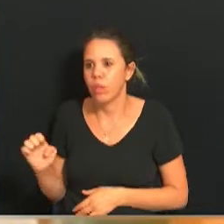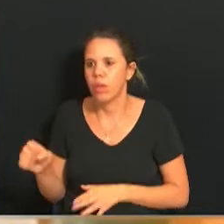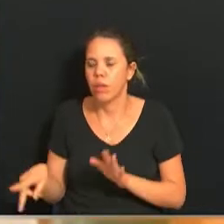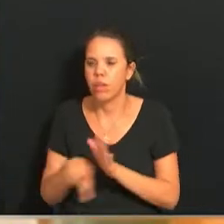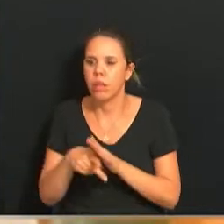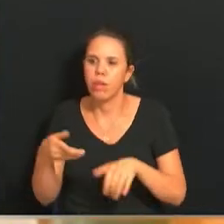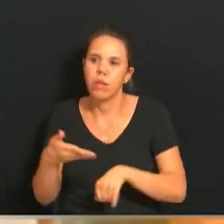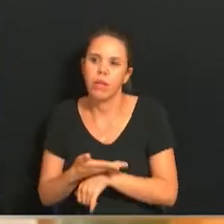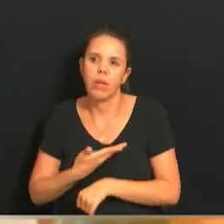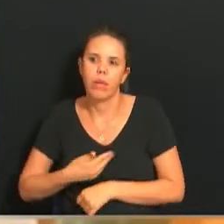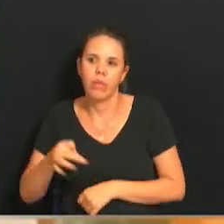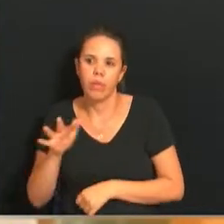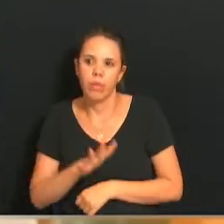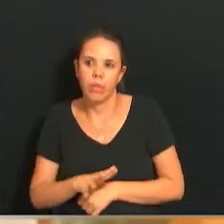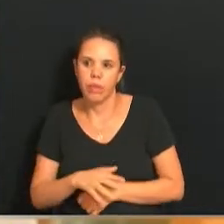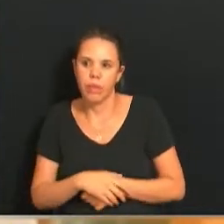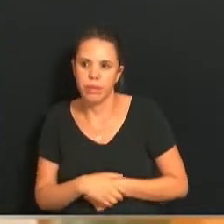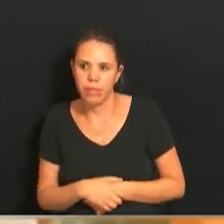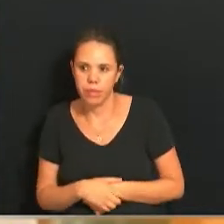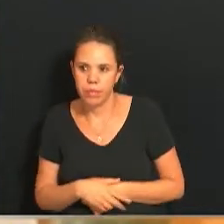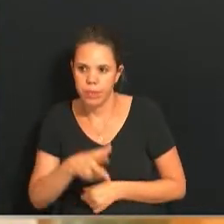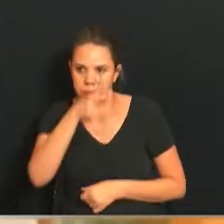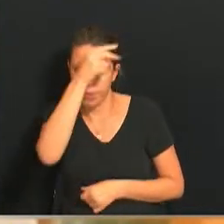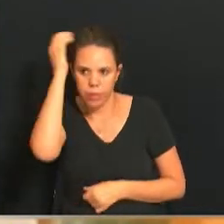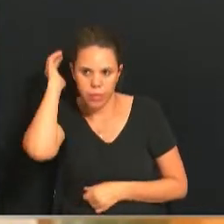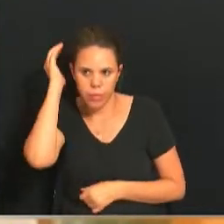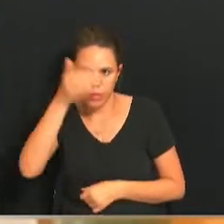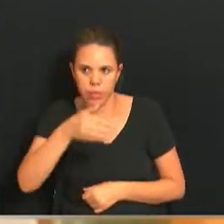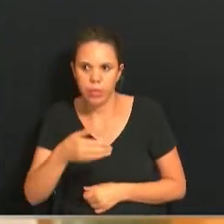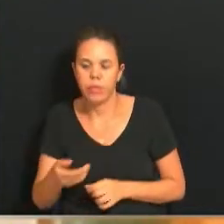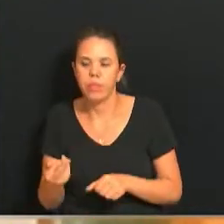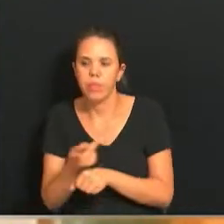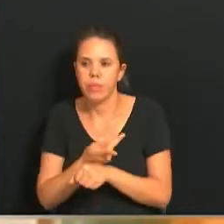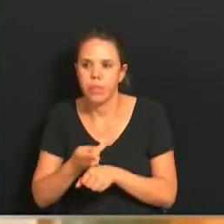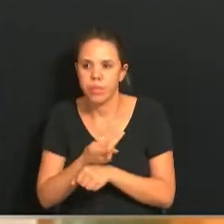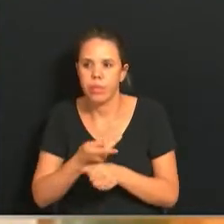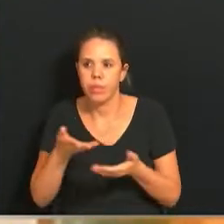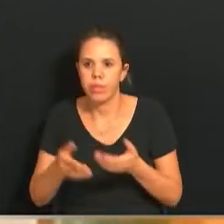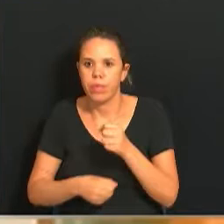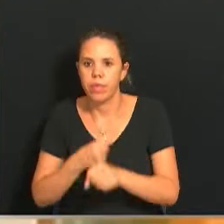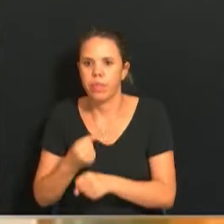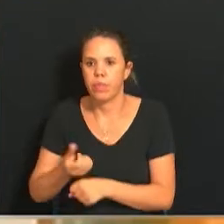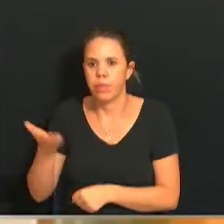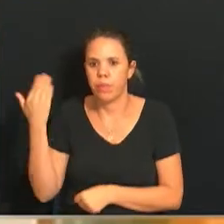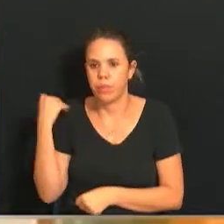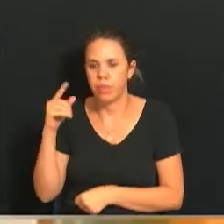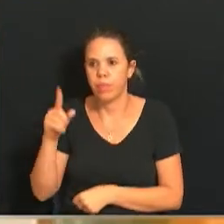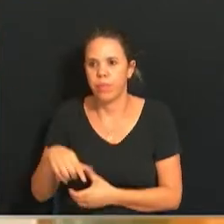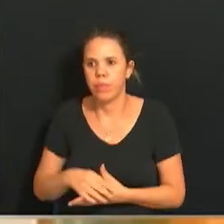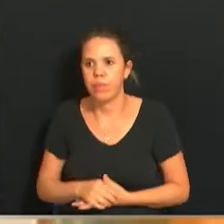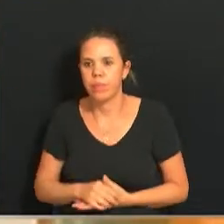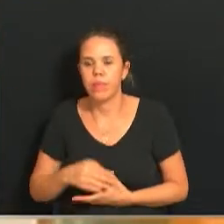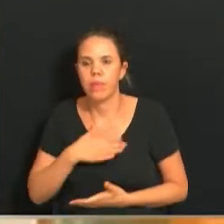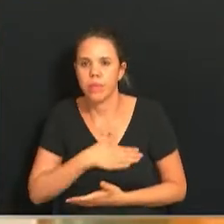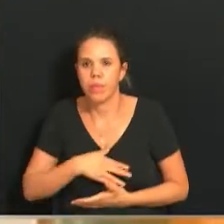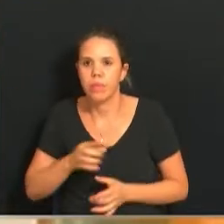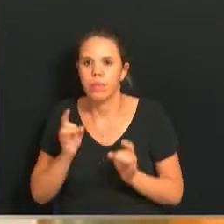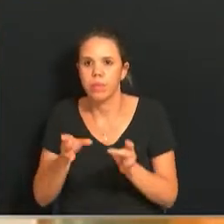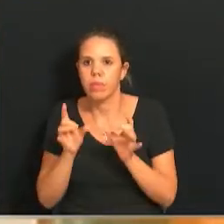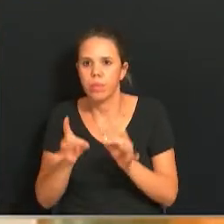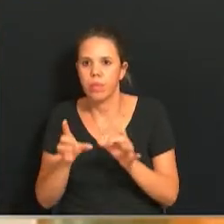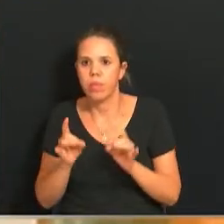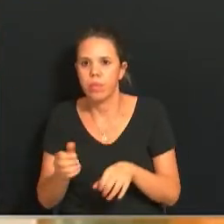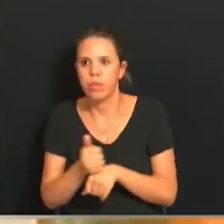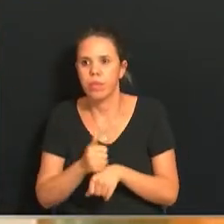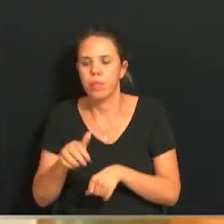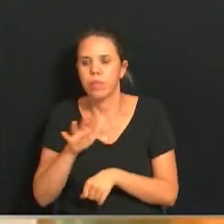governo federal. E o prefeito Dário Saad foi procurado, né, no ano passado, e eles gostariam de vender toda a área, né?